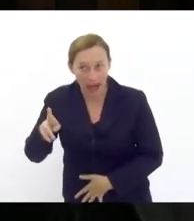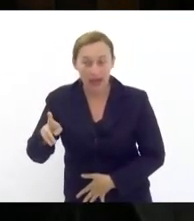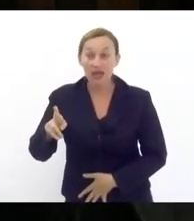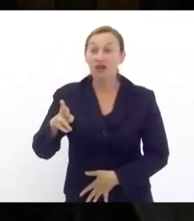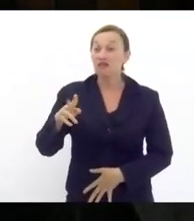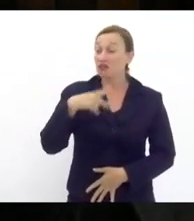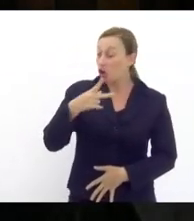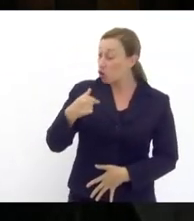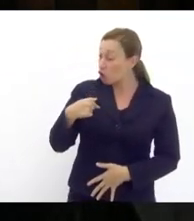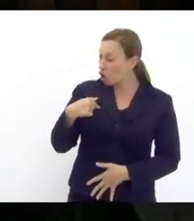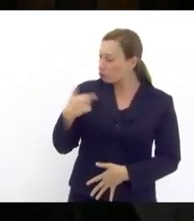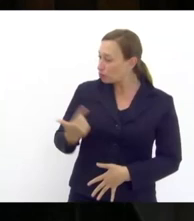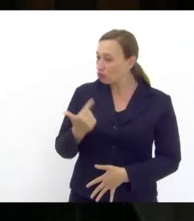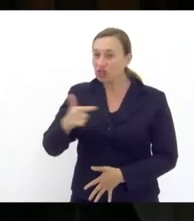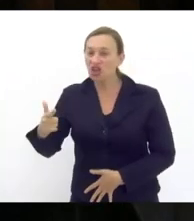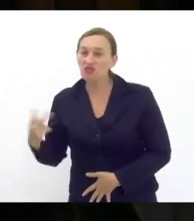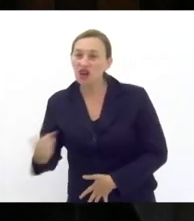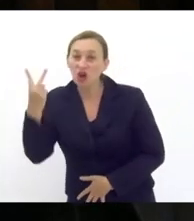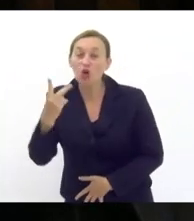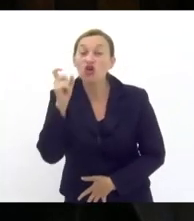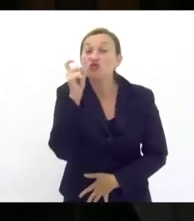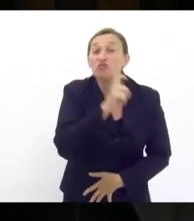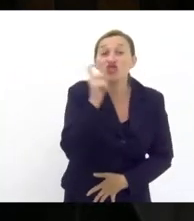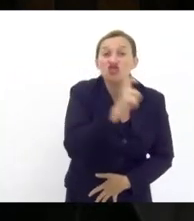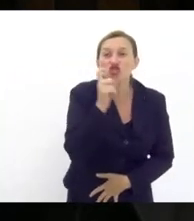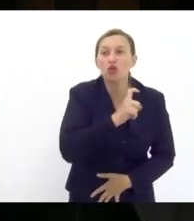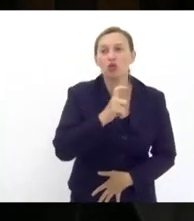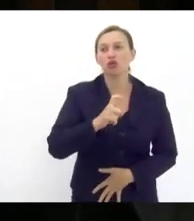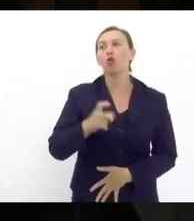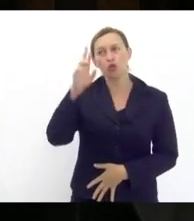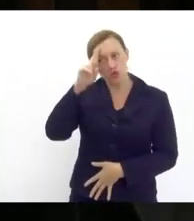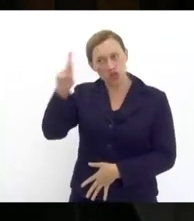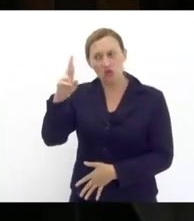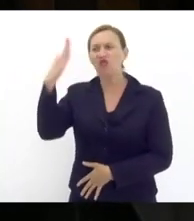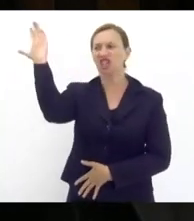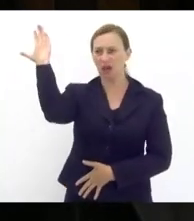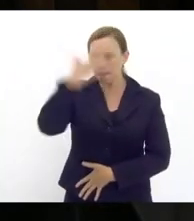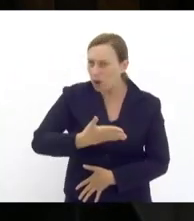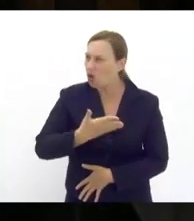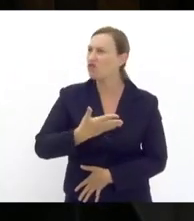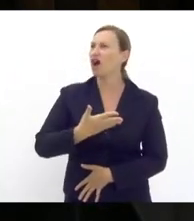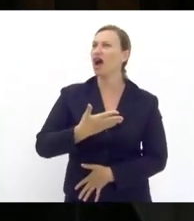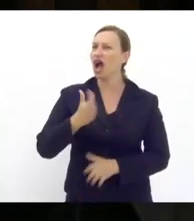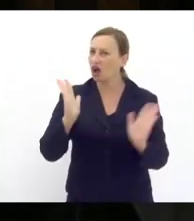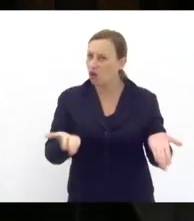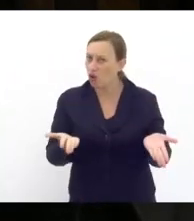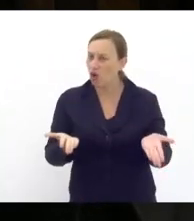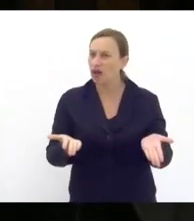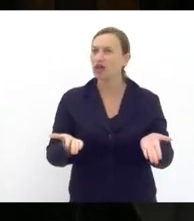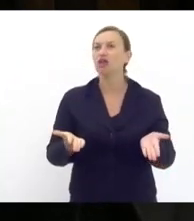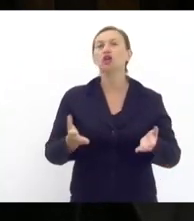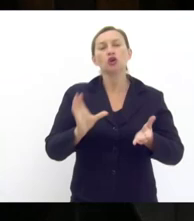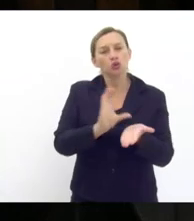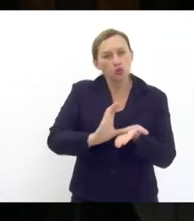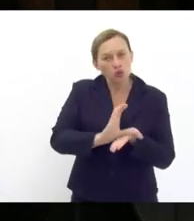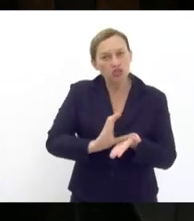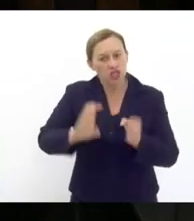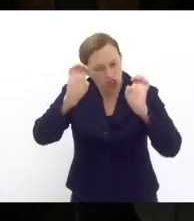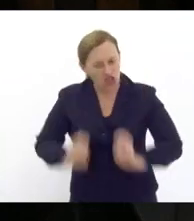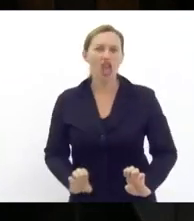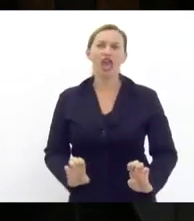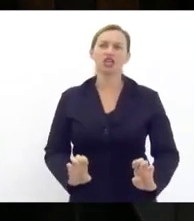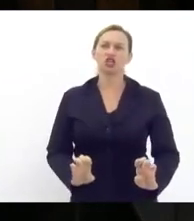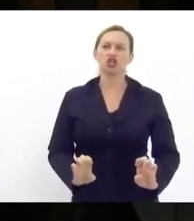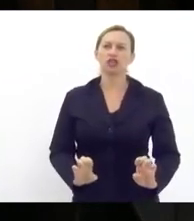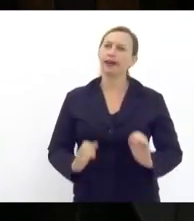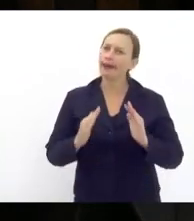e mentiroso. Vossa Excelência vai ter que provar no judiciário e perante o Conselho de